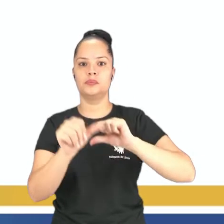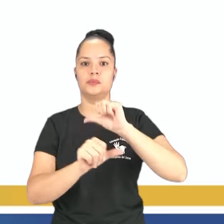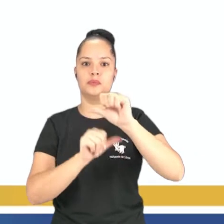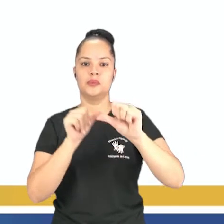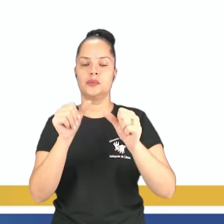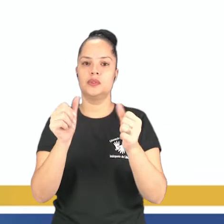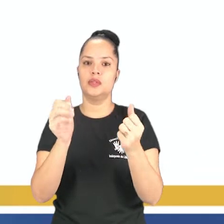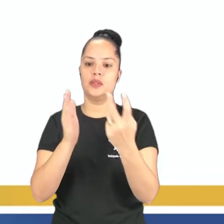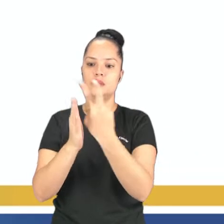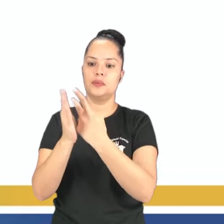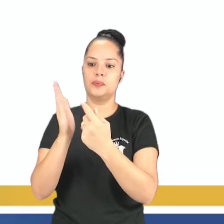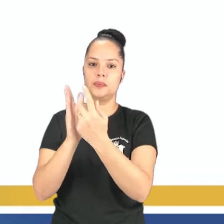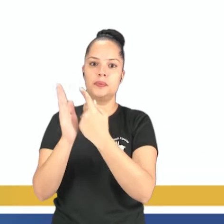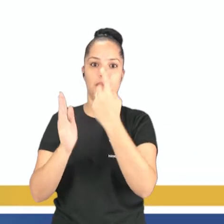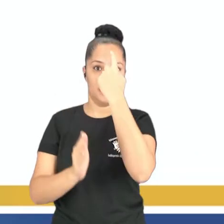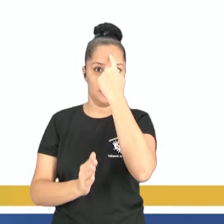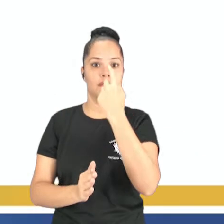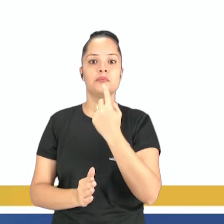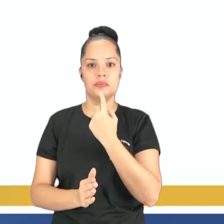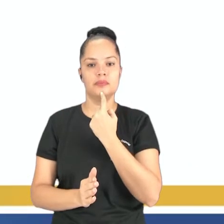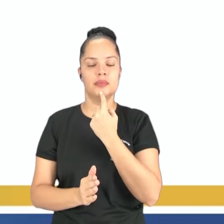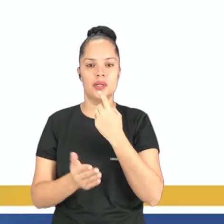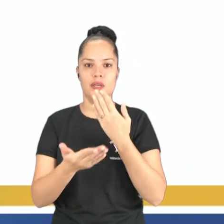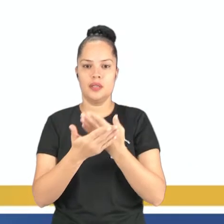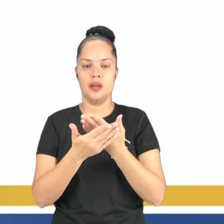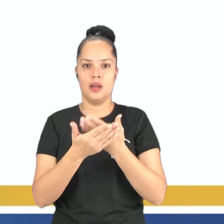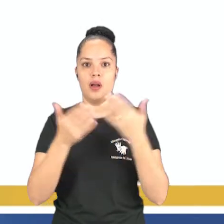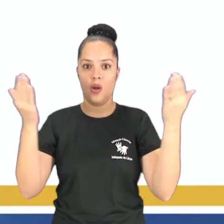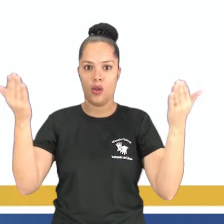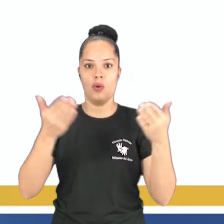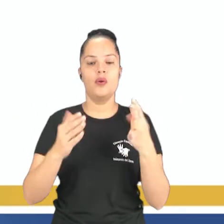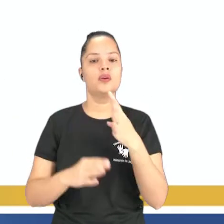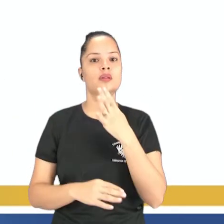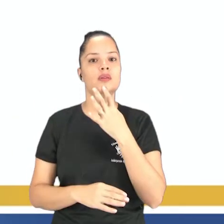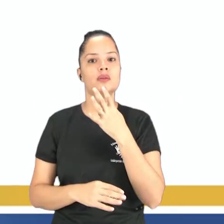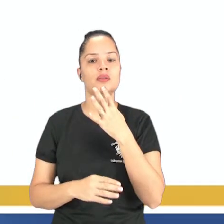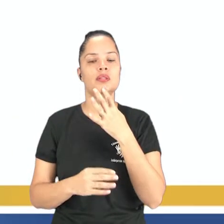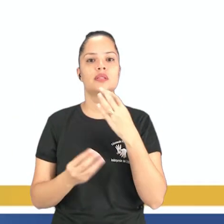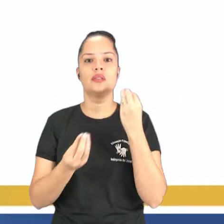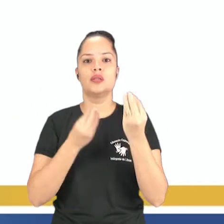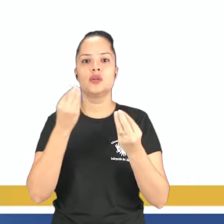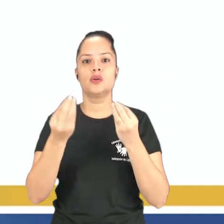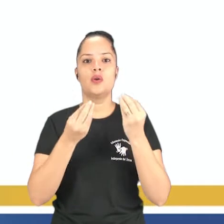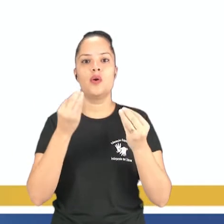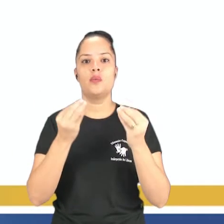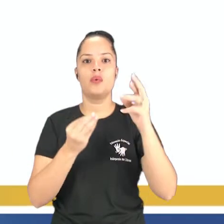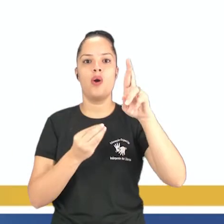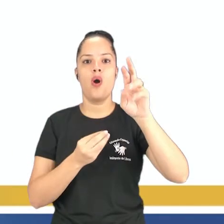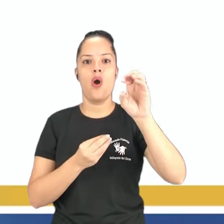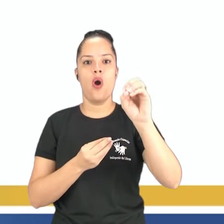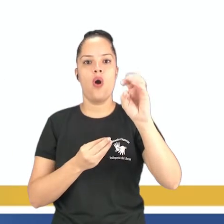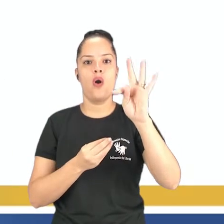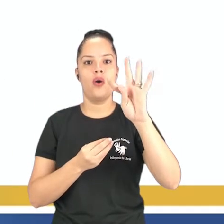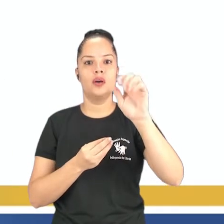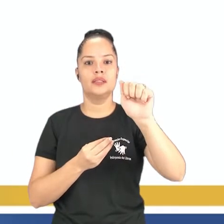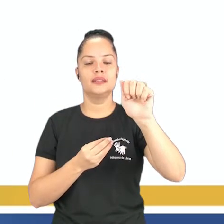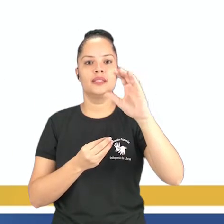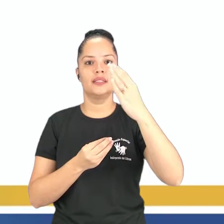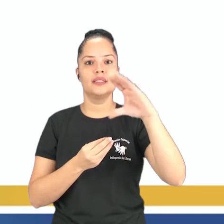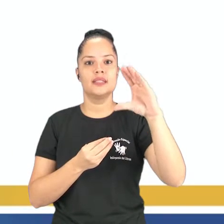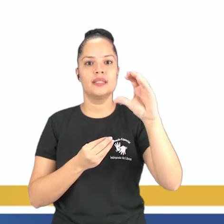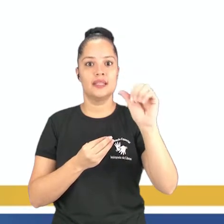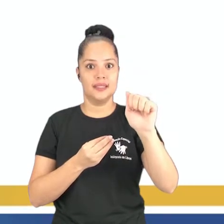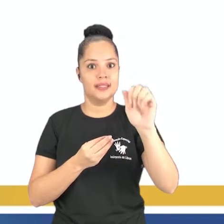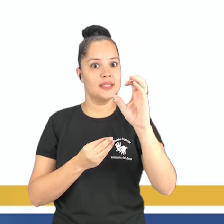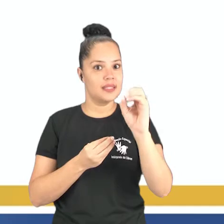algumas figuras, Na aula de hoje, nós iremos conhecer as simetrias de rotação e de